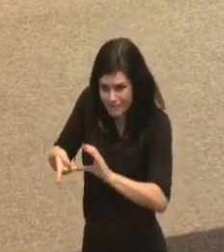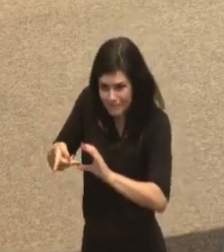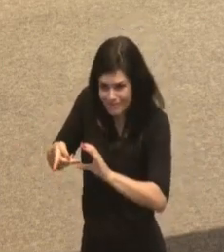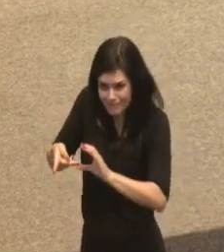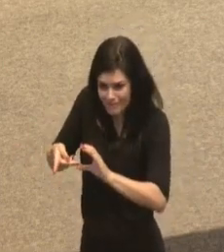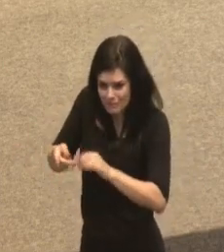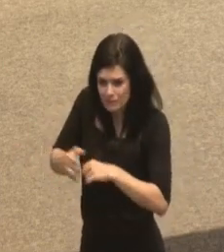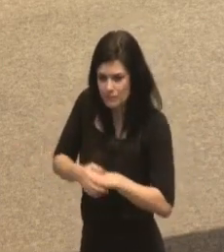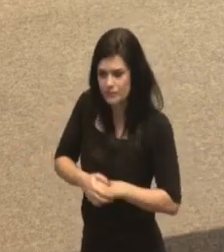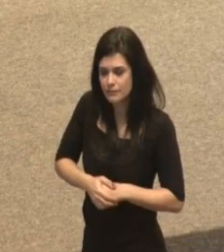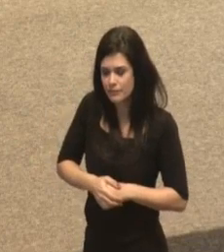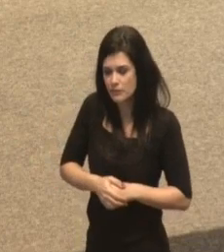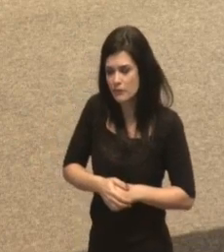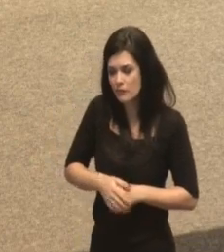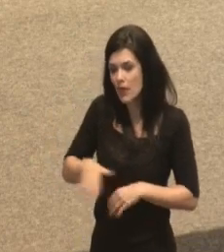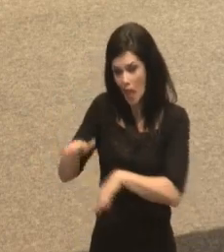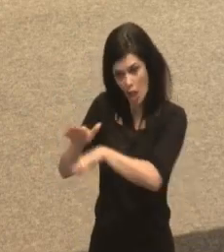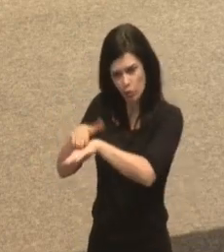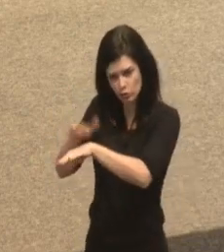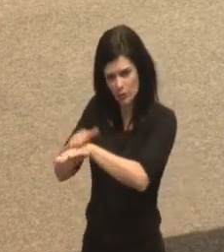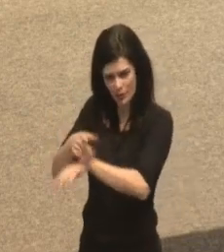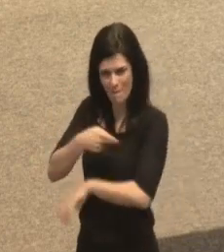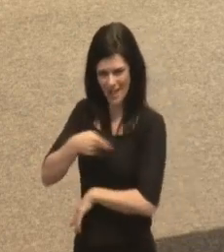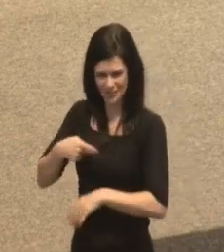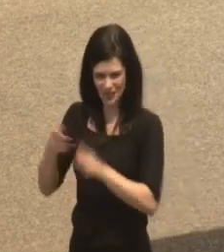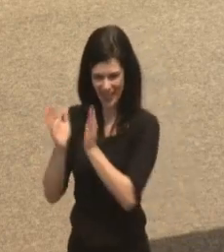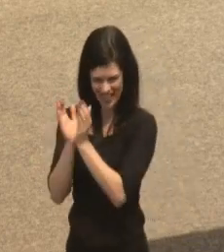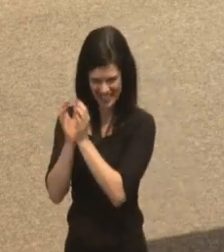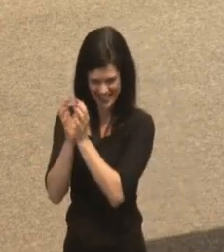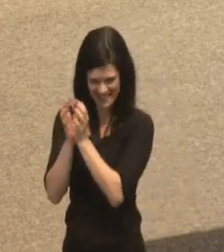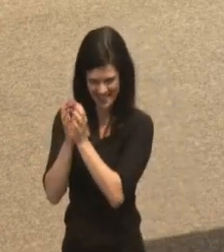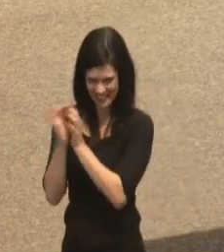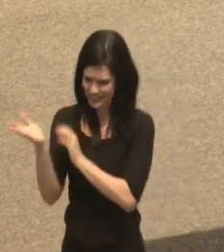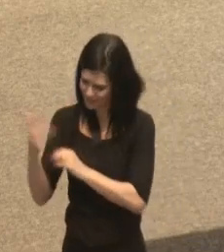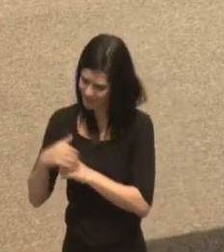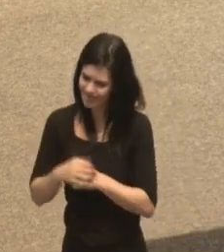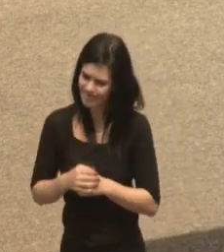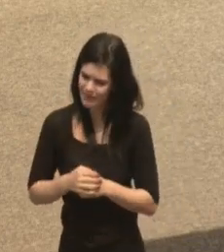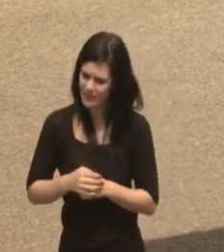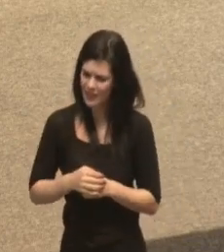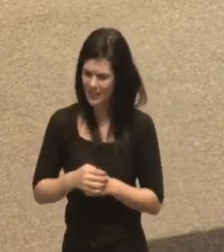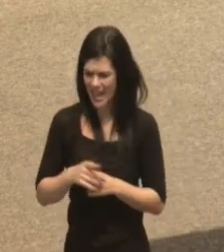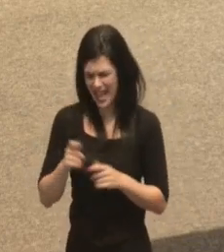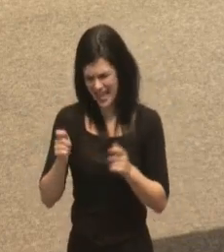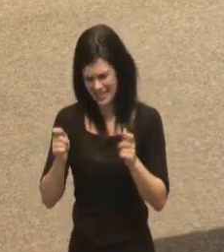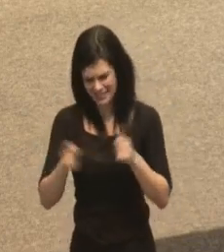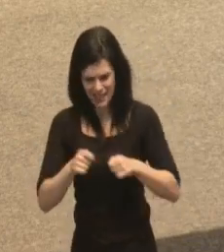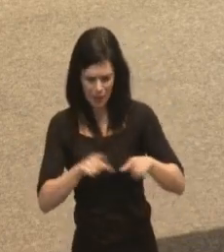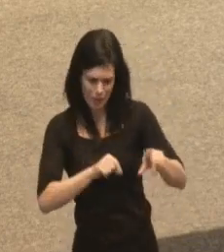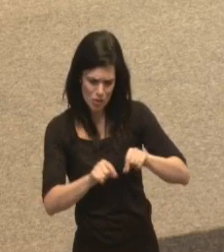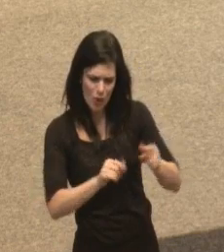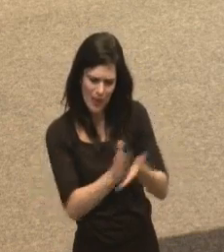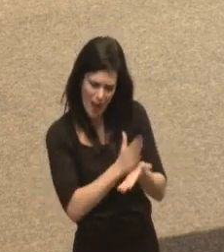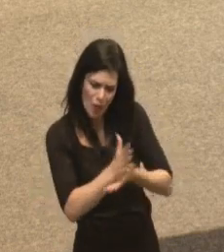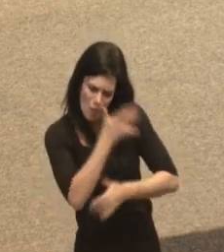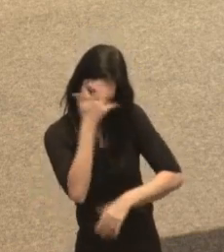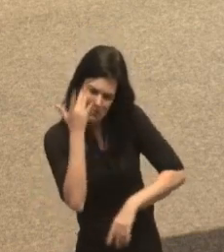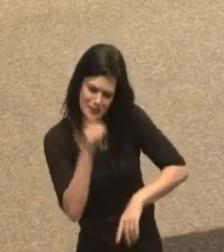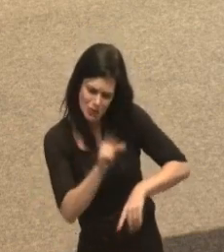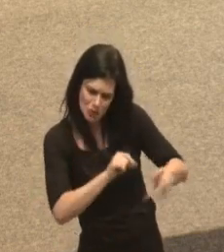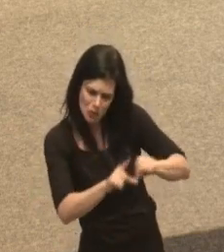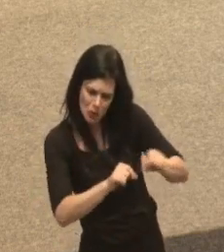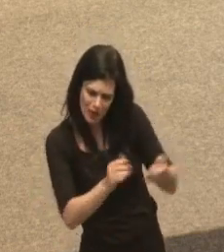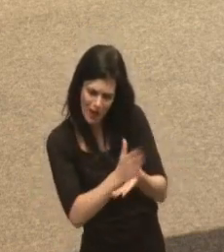Eu chamei a nossa equipe, pastor lá de Recife, falei: pastor, dá para a gente tirar algumas pessoas aqui da rua, aqueles que querem sair, dá para a gente